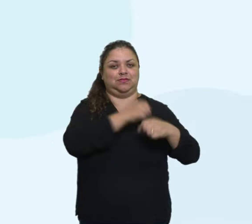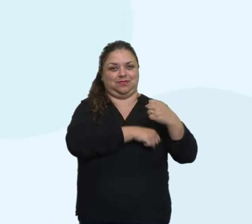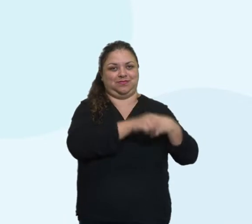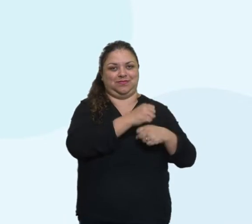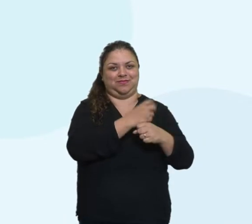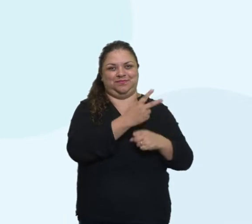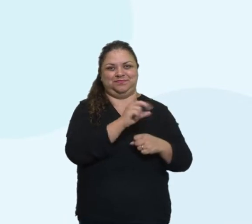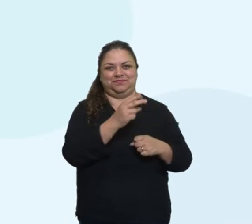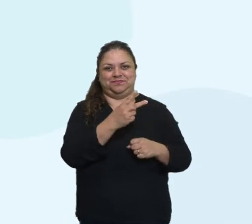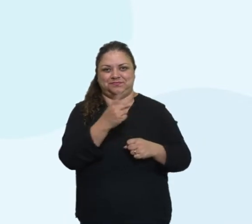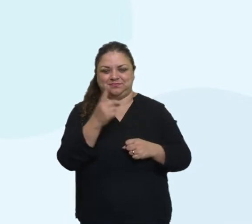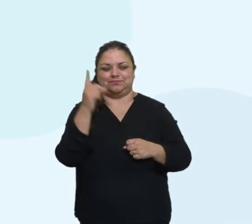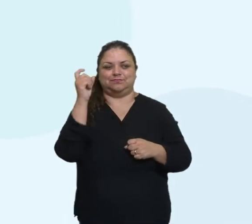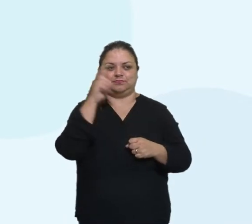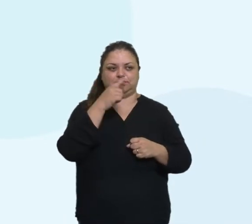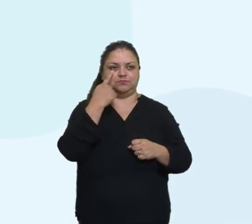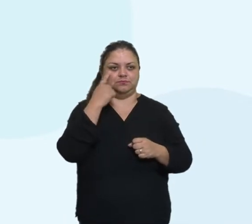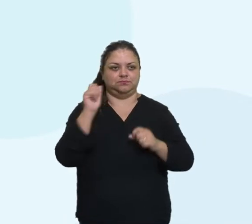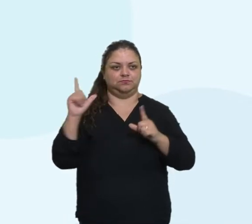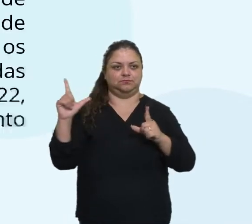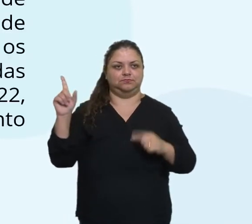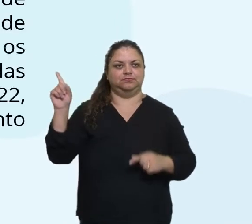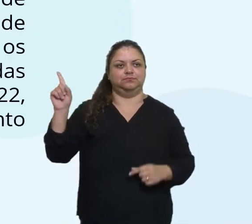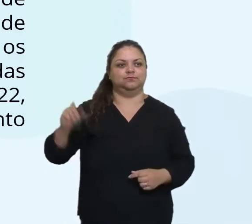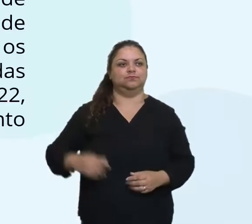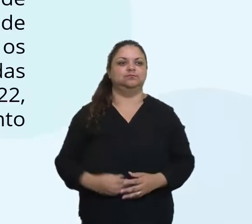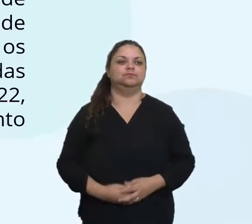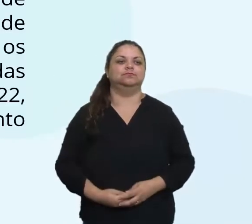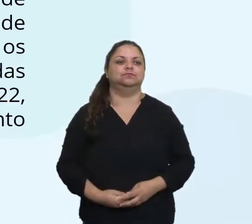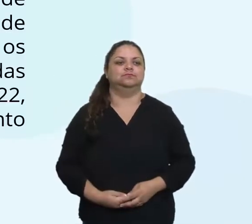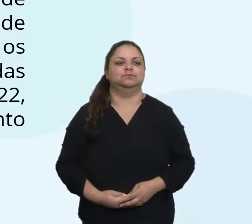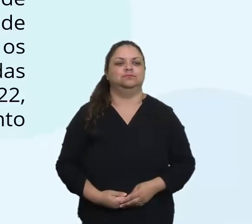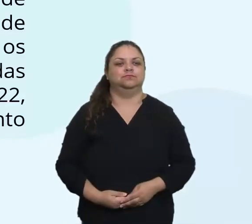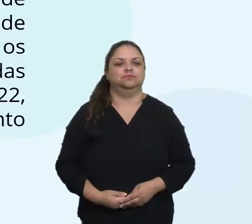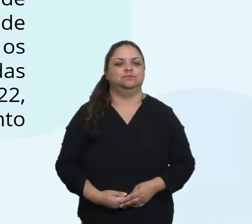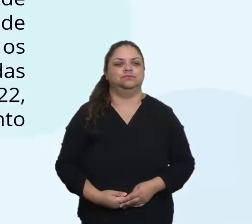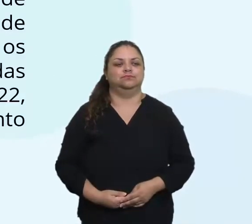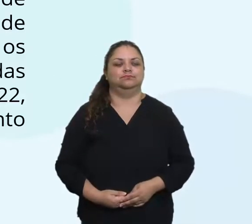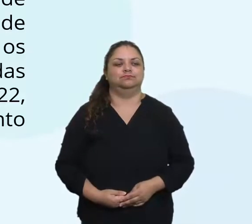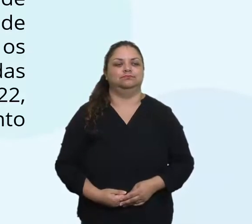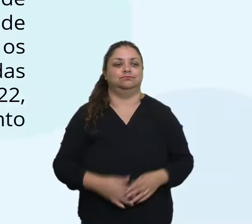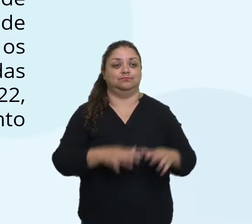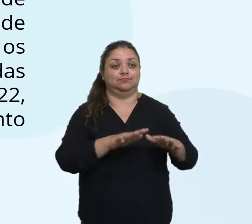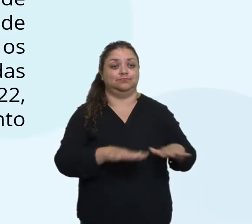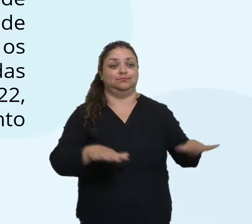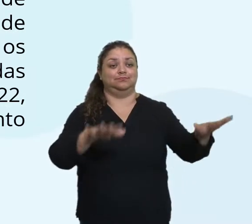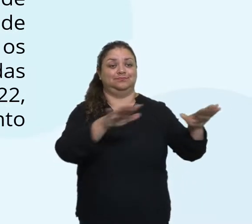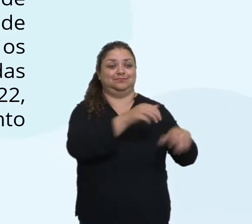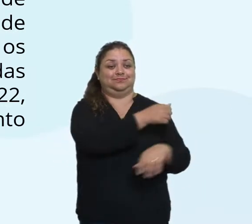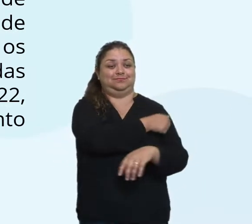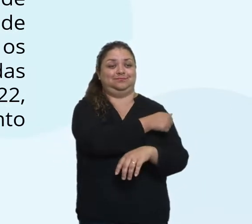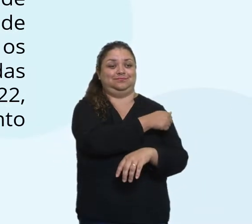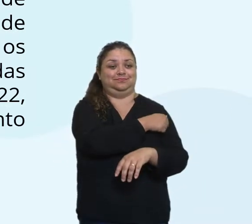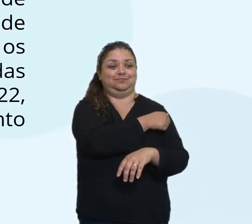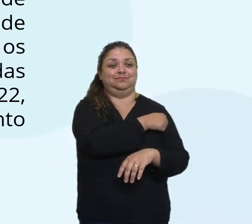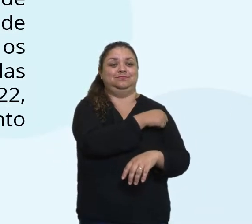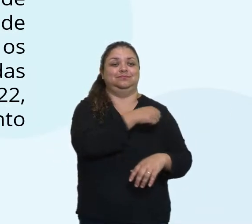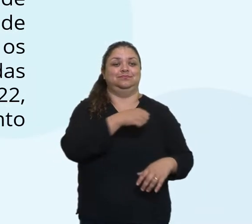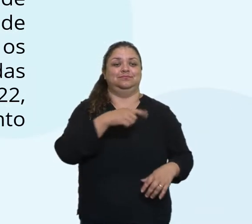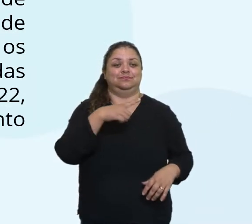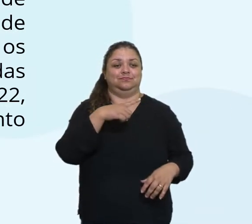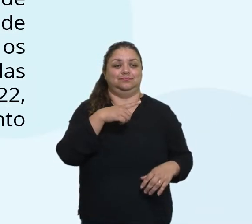2021 os vai por favor a todos os estudantes da rede estadual de ensino